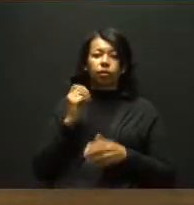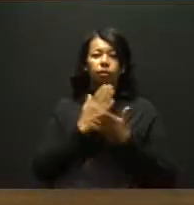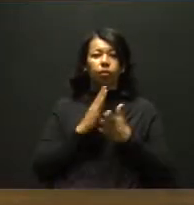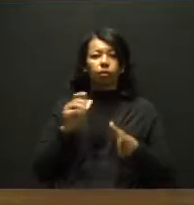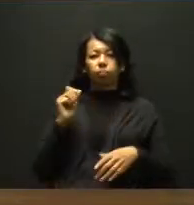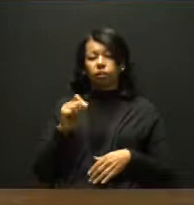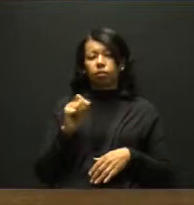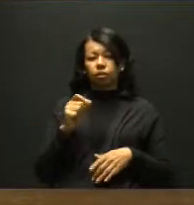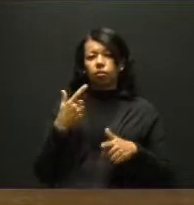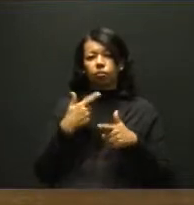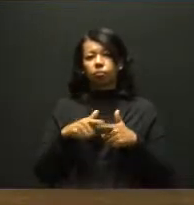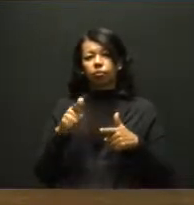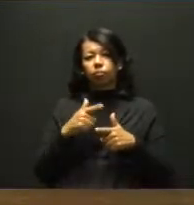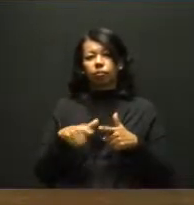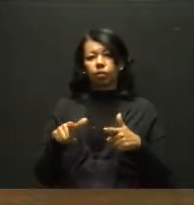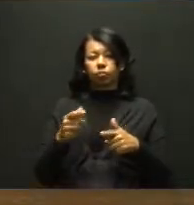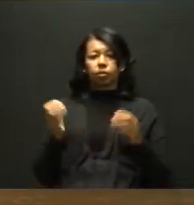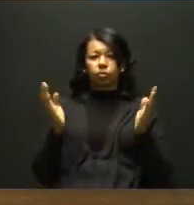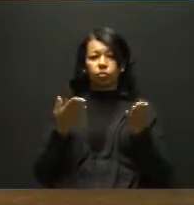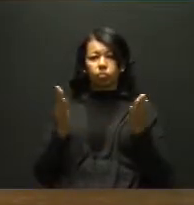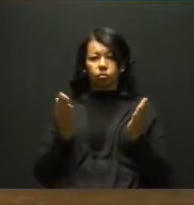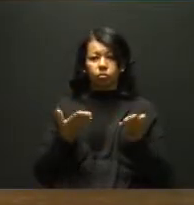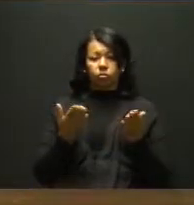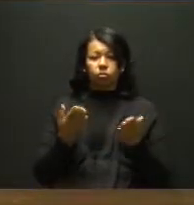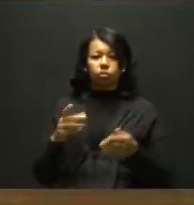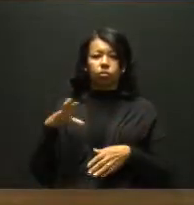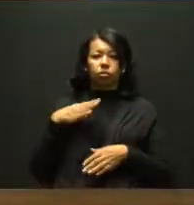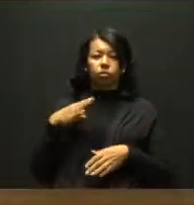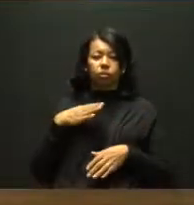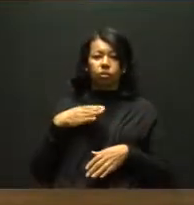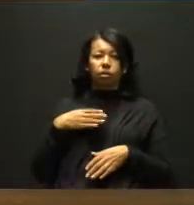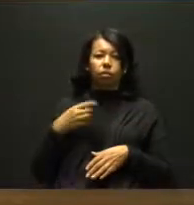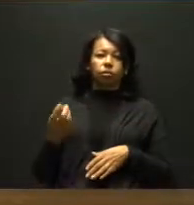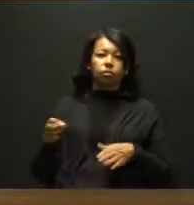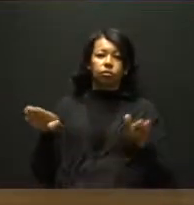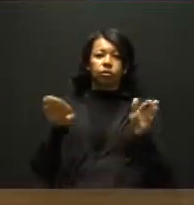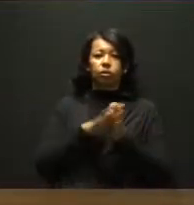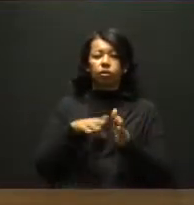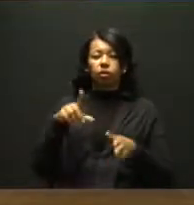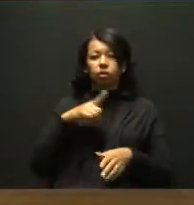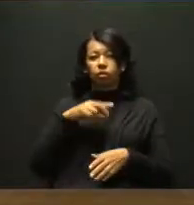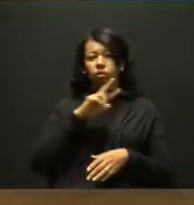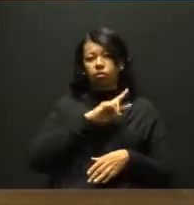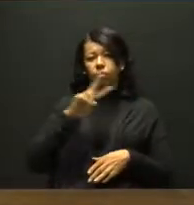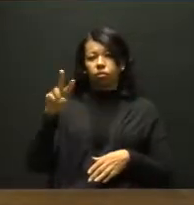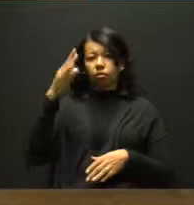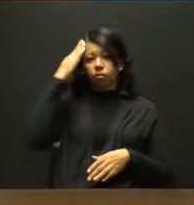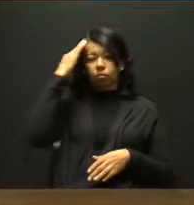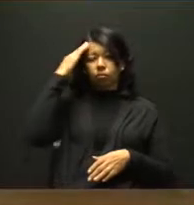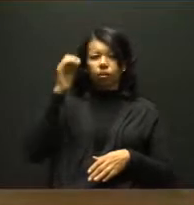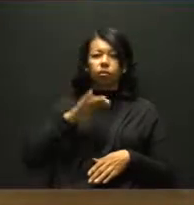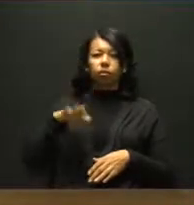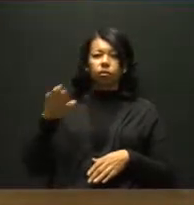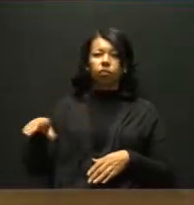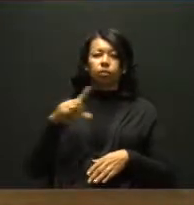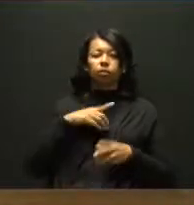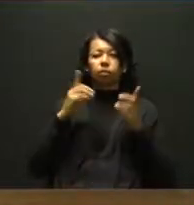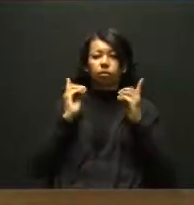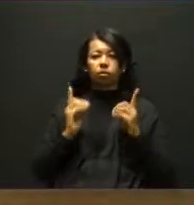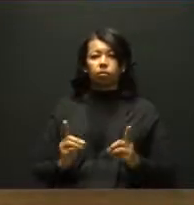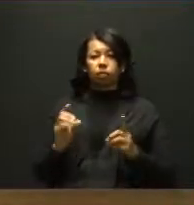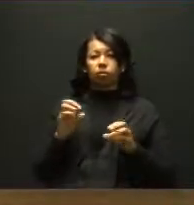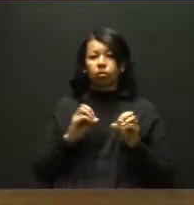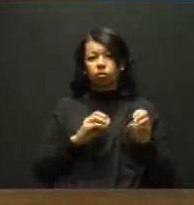da questão de honra para mim hoje chegar e ter um sucesso saber que essas crianças tenham a dignidade do ensino acima de tudo porque